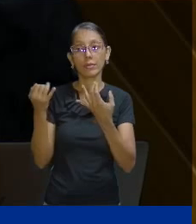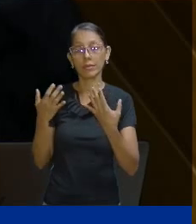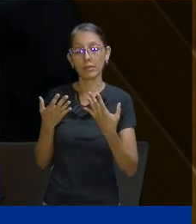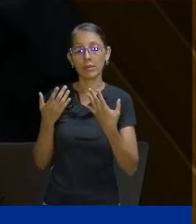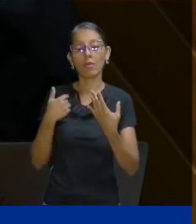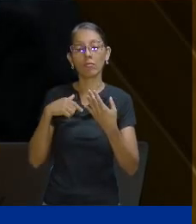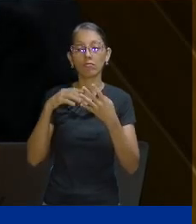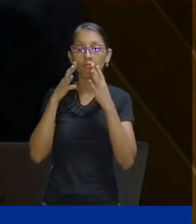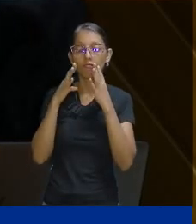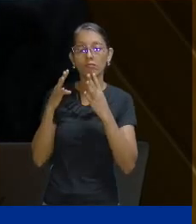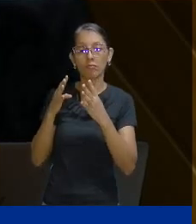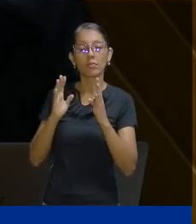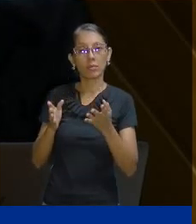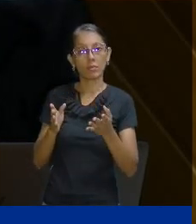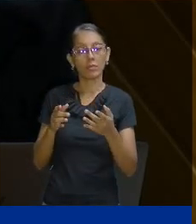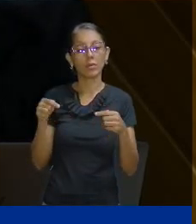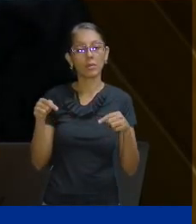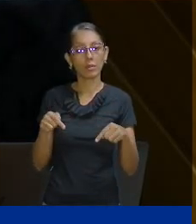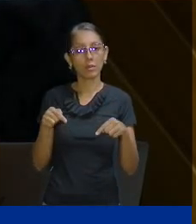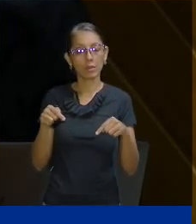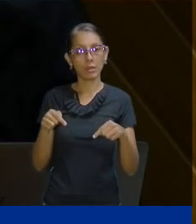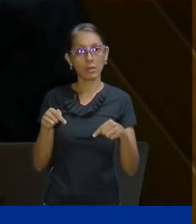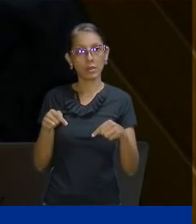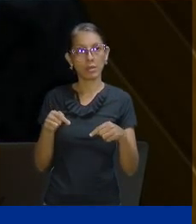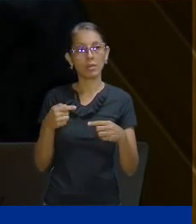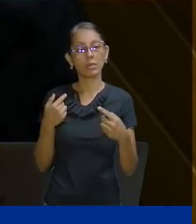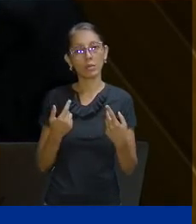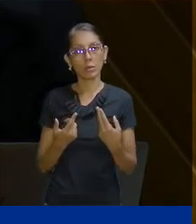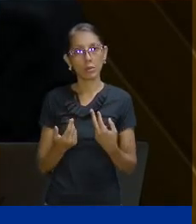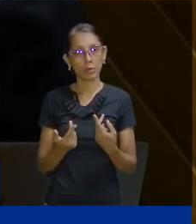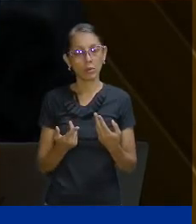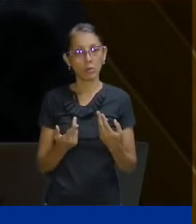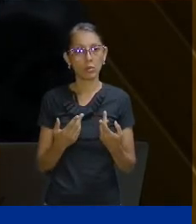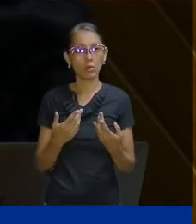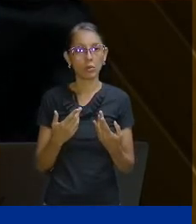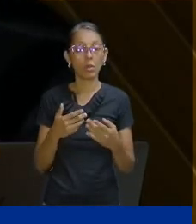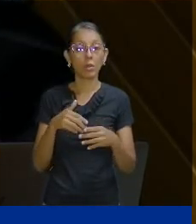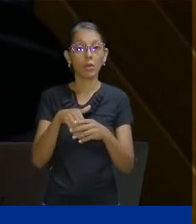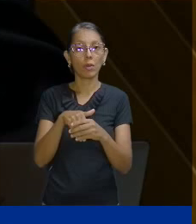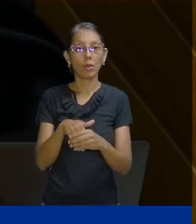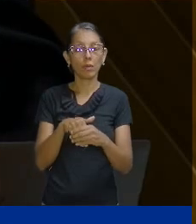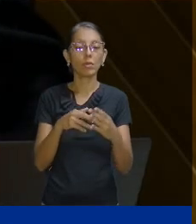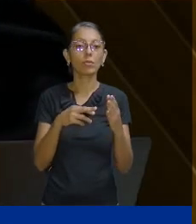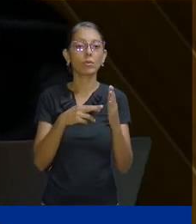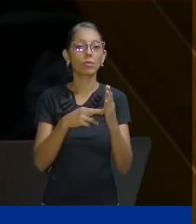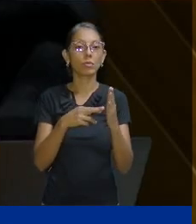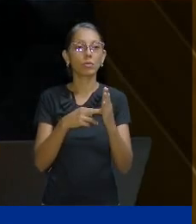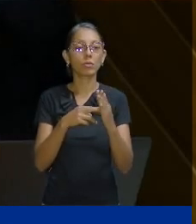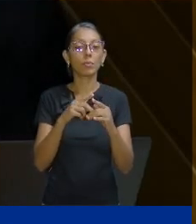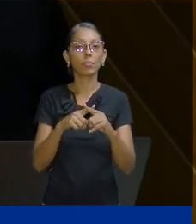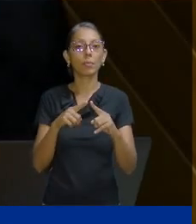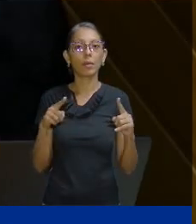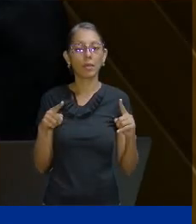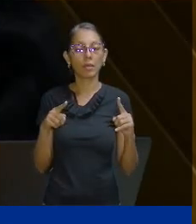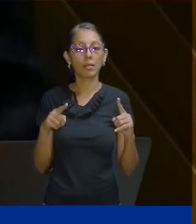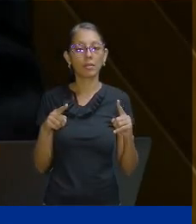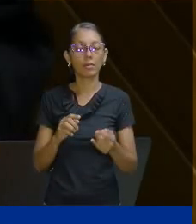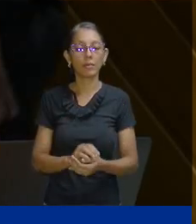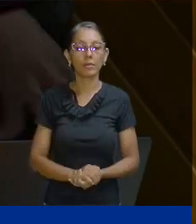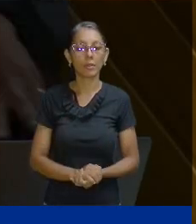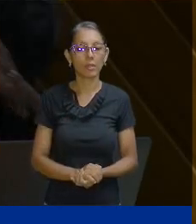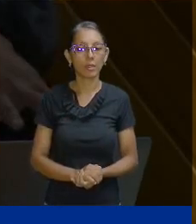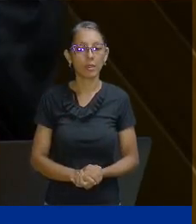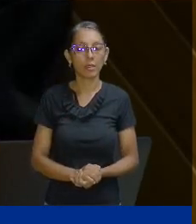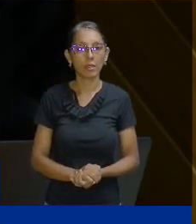E aqui eu já adianto que vou acompanhar o voto do relator, mas eu quero considerar também que